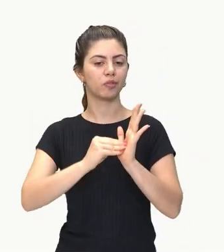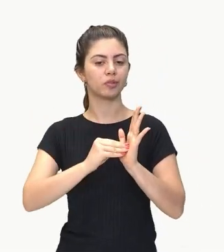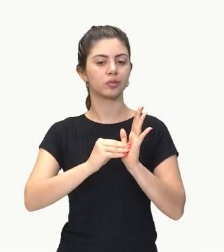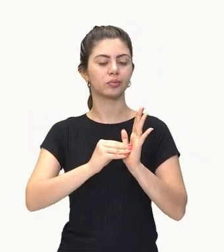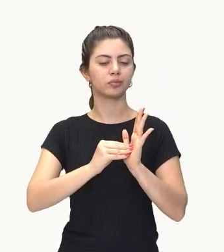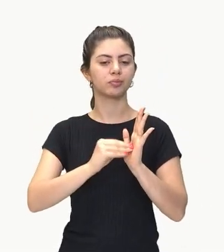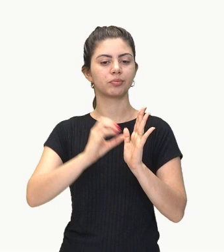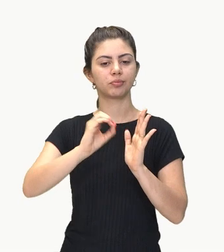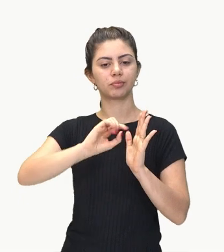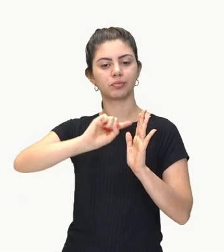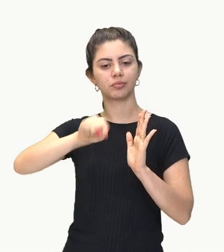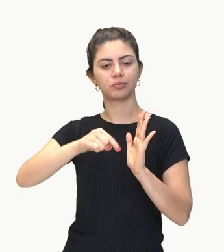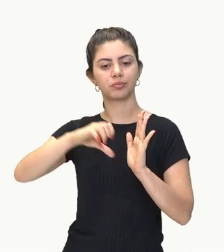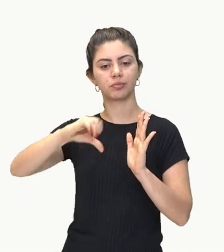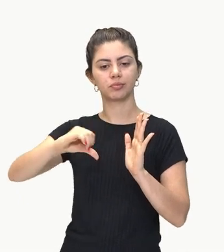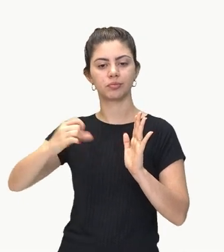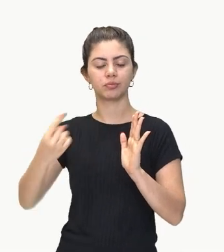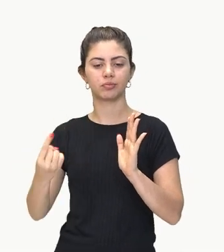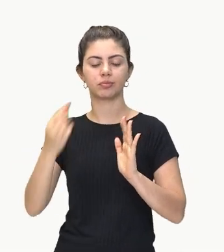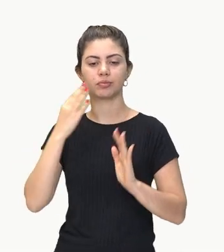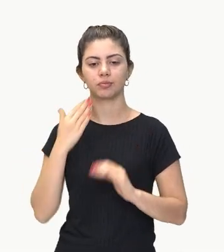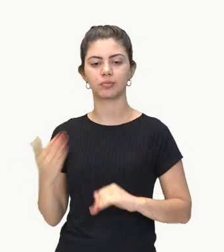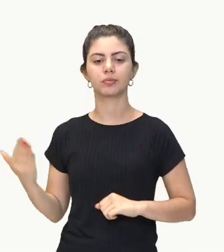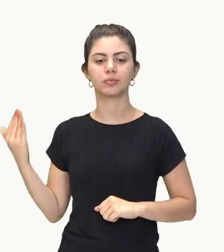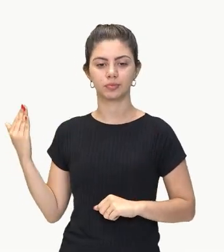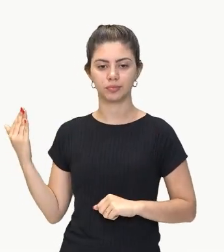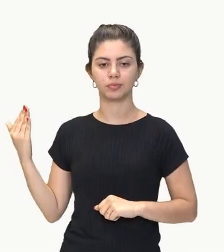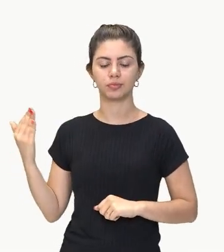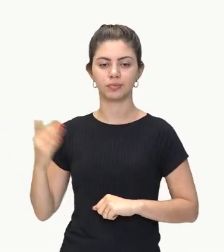vírgula, fazendo com que o meu resultado seja